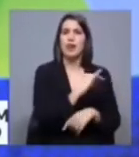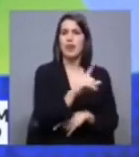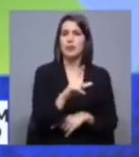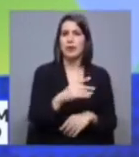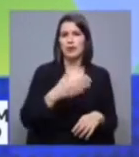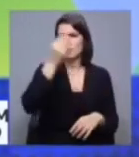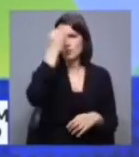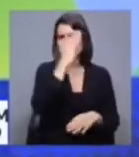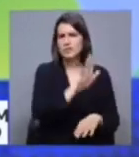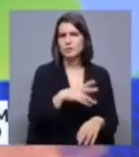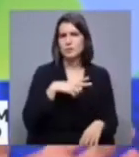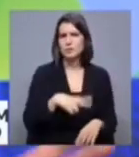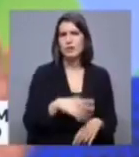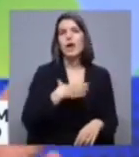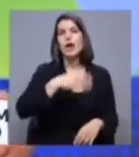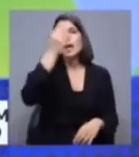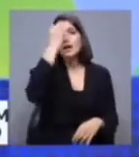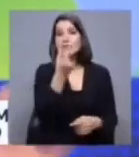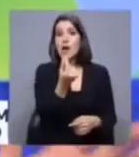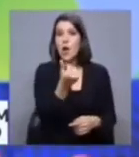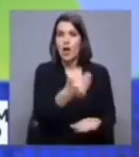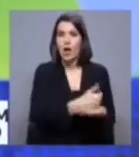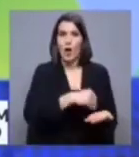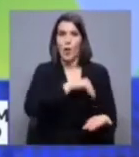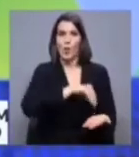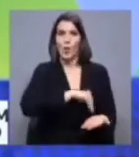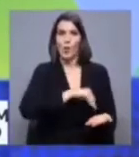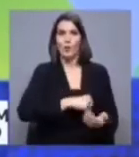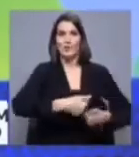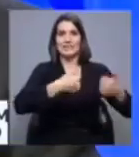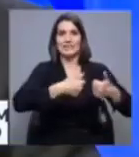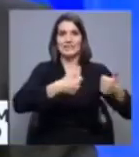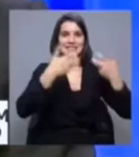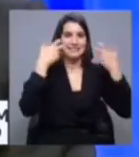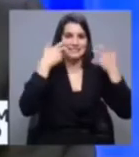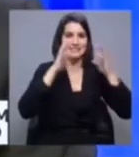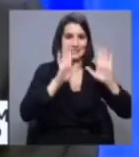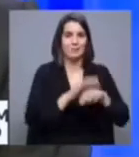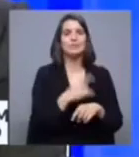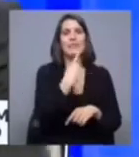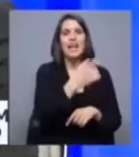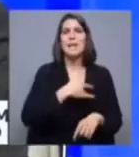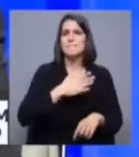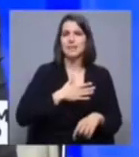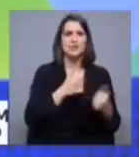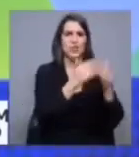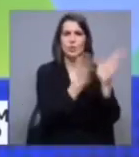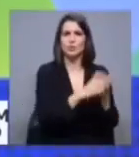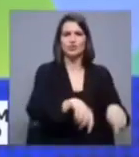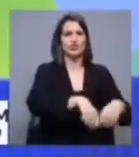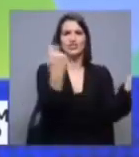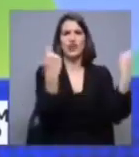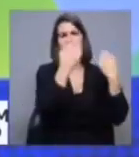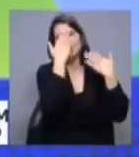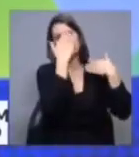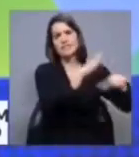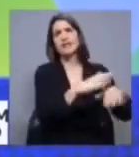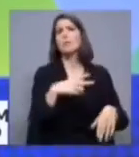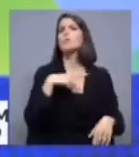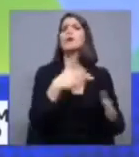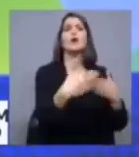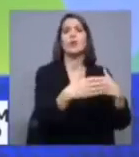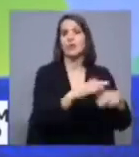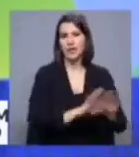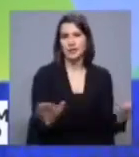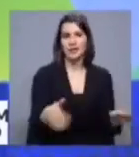não quer saber de Portugal. A Iniciativa Liberal quer saber de lucro. O lucro para eles é o que os move. E, portanto, é dizer assim aos empresários, destruam tudo. Façam o que quiserem, Portugal não